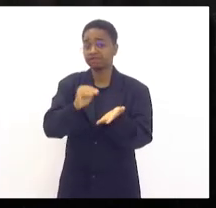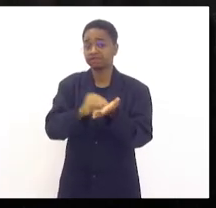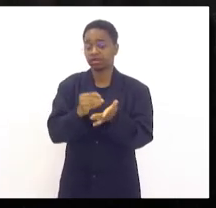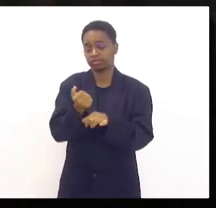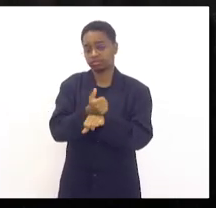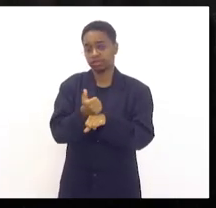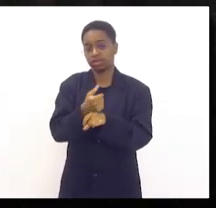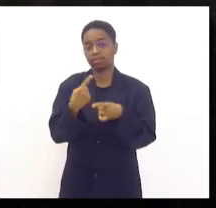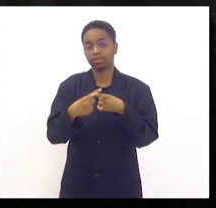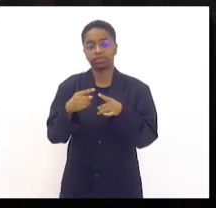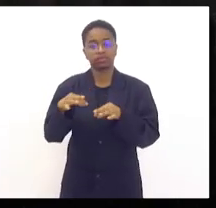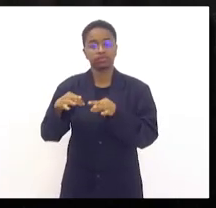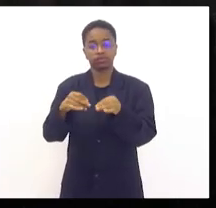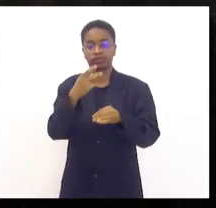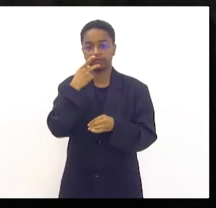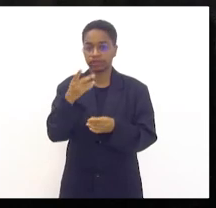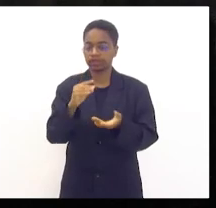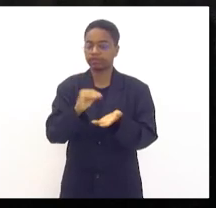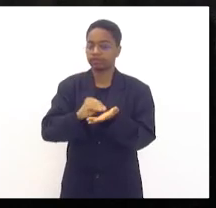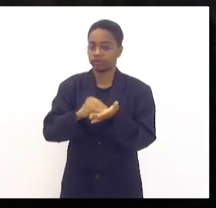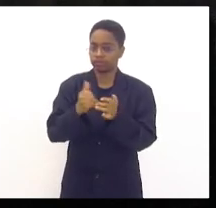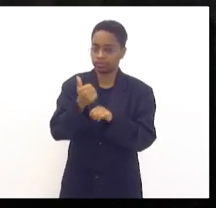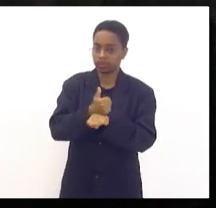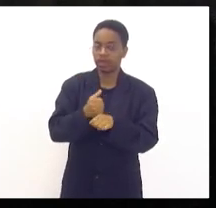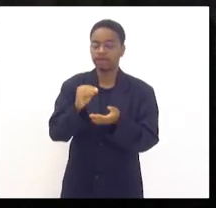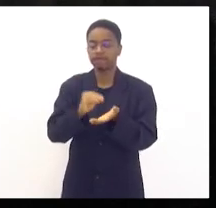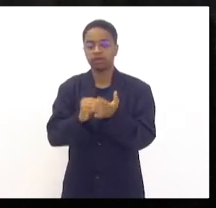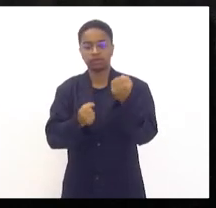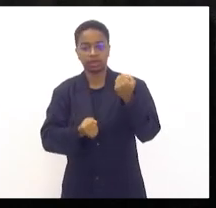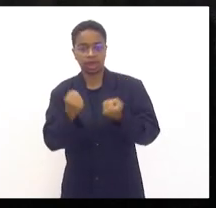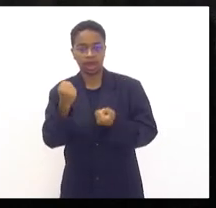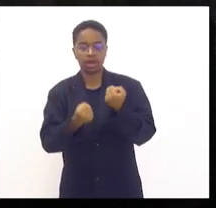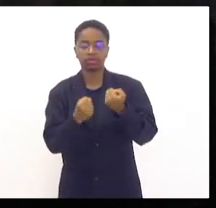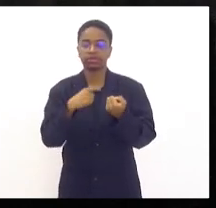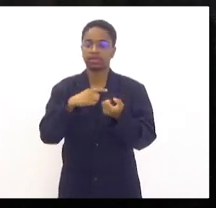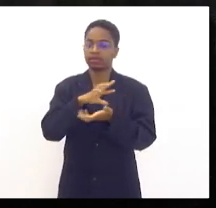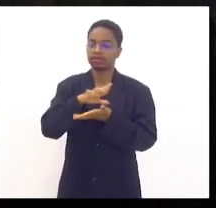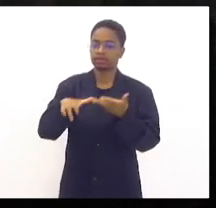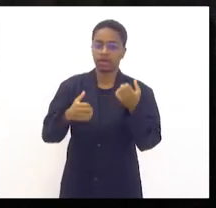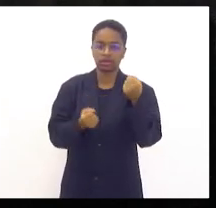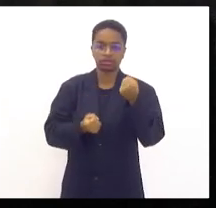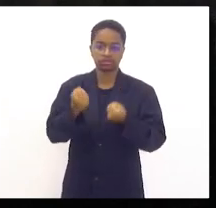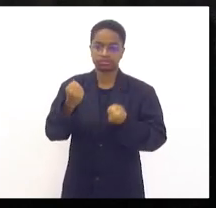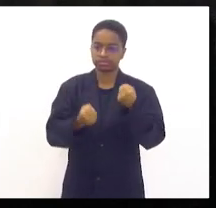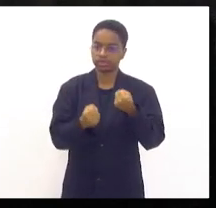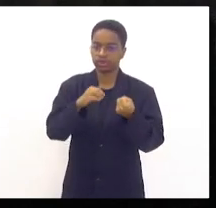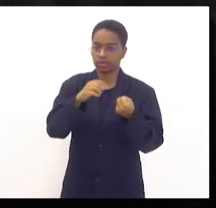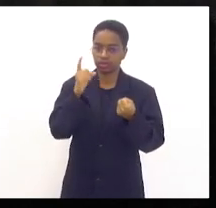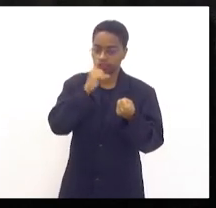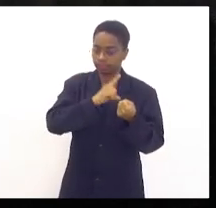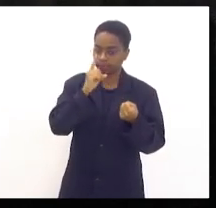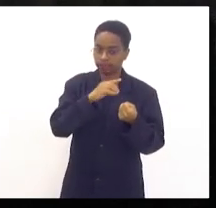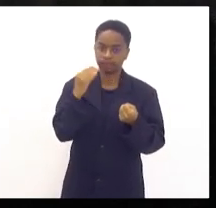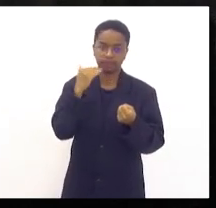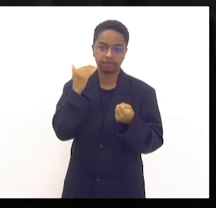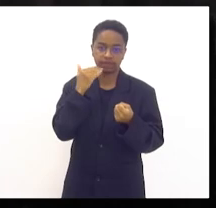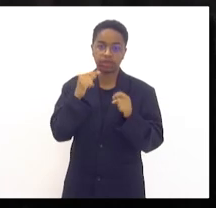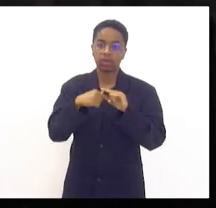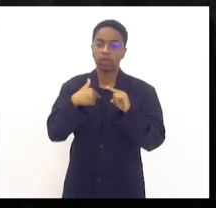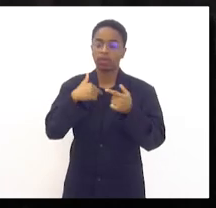tem problema de falta de efetivo, falta de viatura, um monte de viatura abaixada. Agora, o que é normal, eu vou colocar um áudio